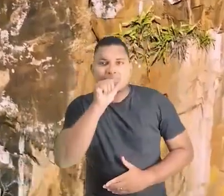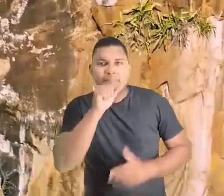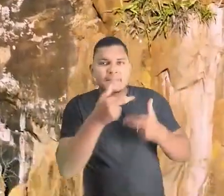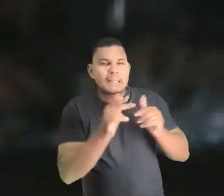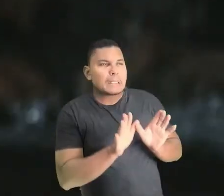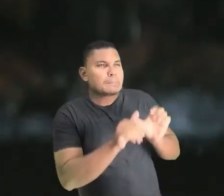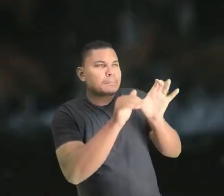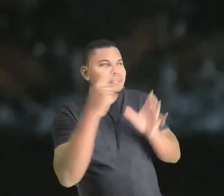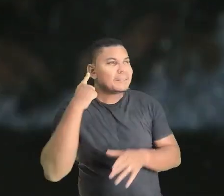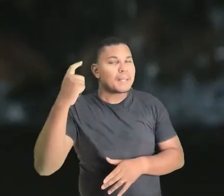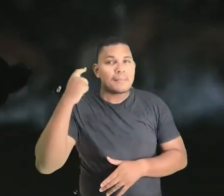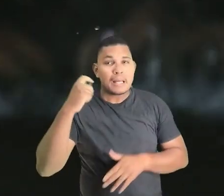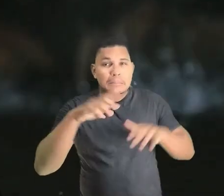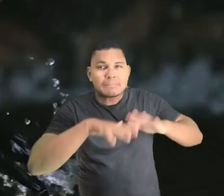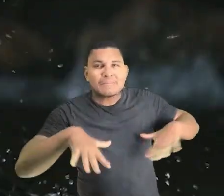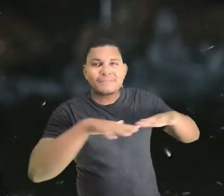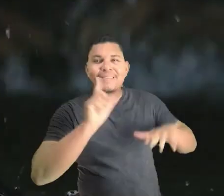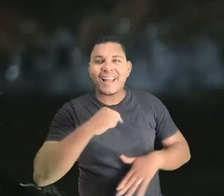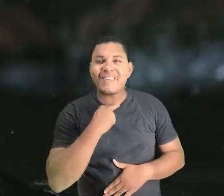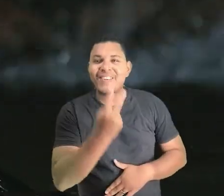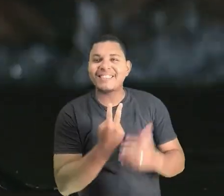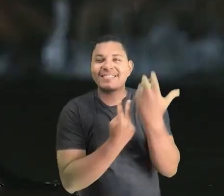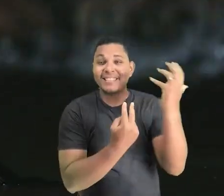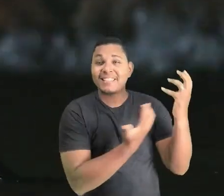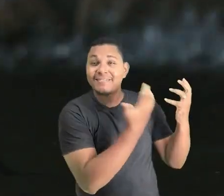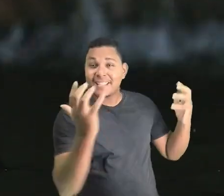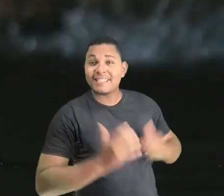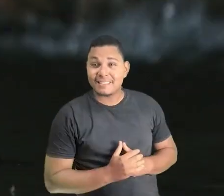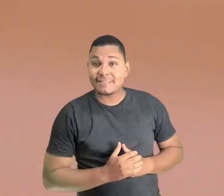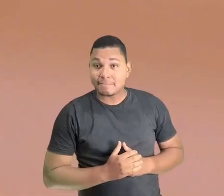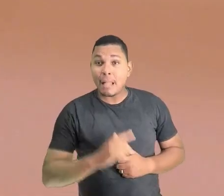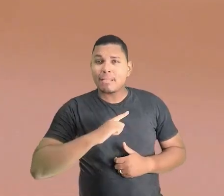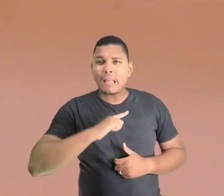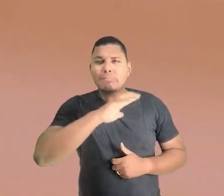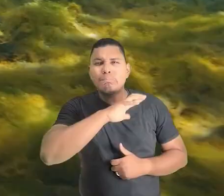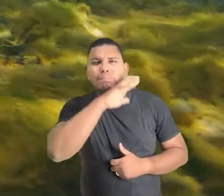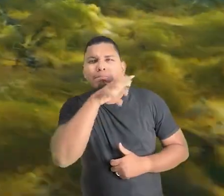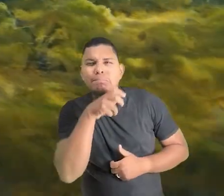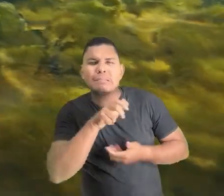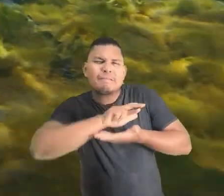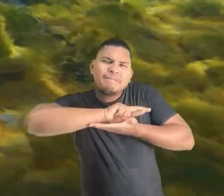Essa é a voz da natureza, a voz que ecoa a partir de uma diversidade de vozes.